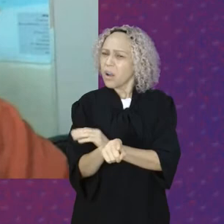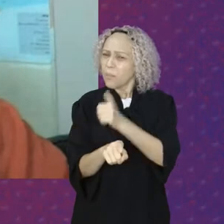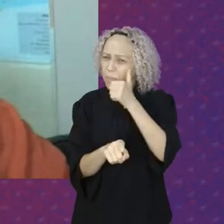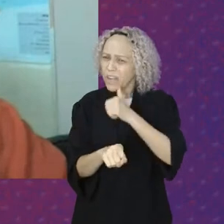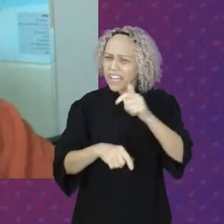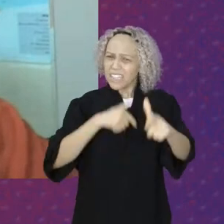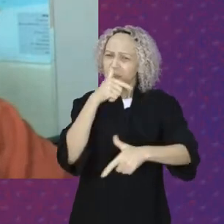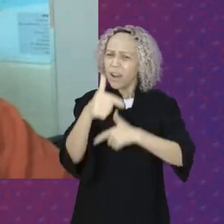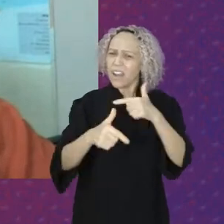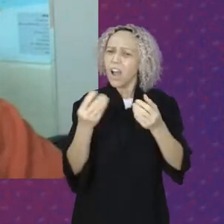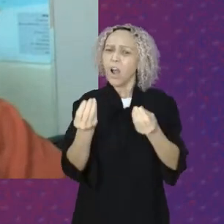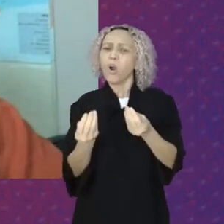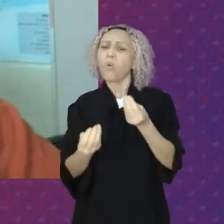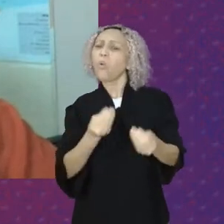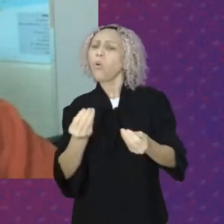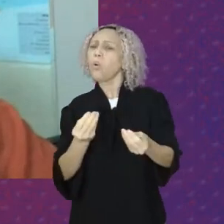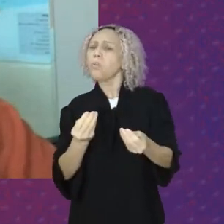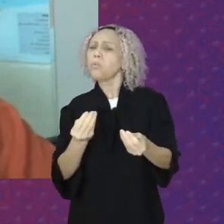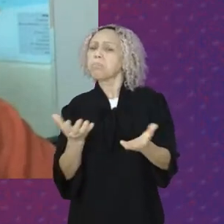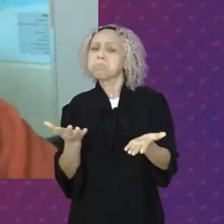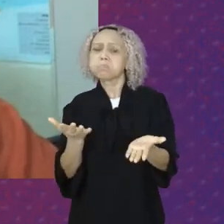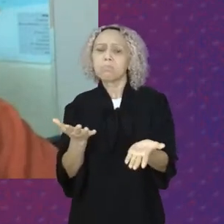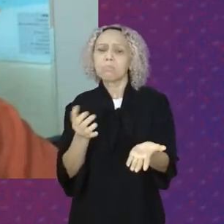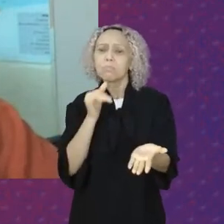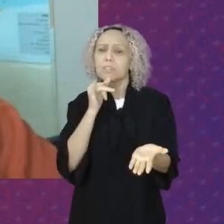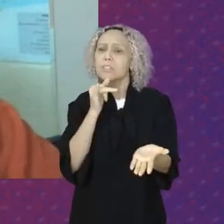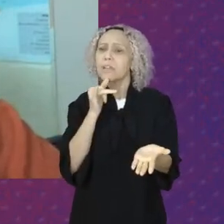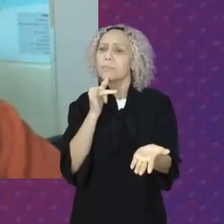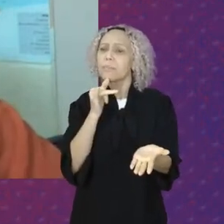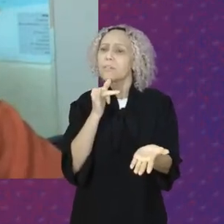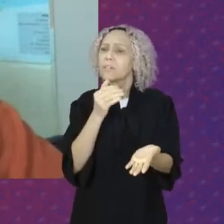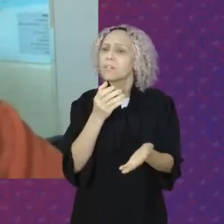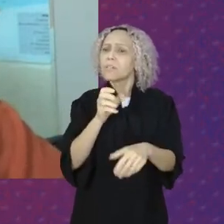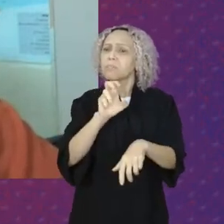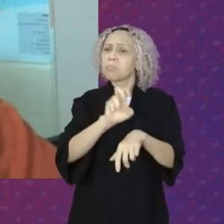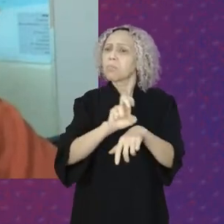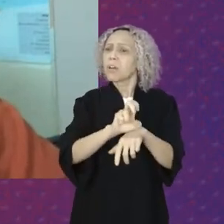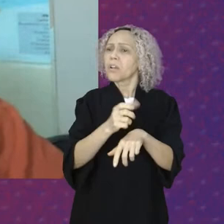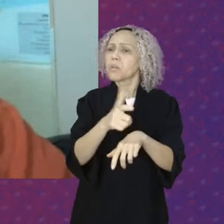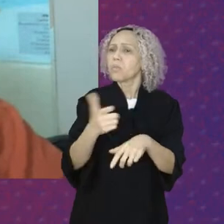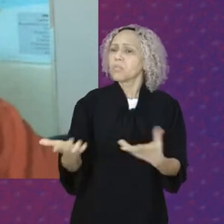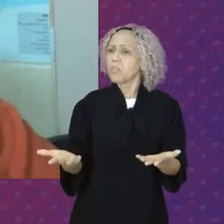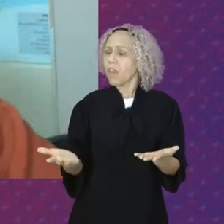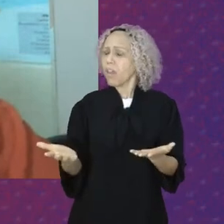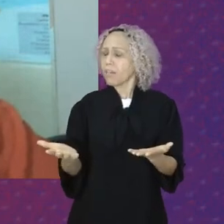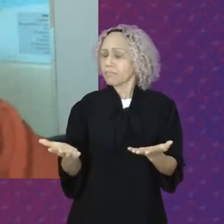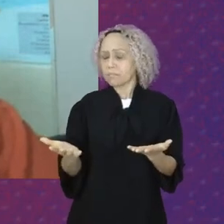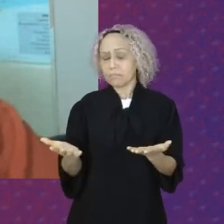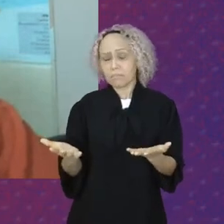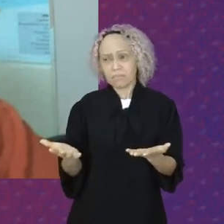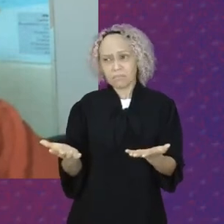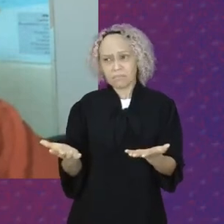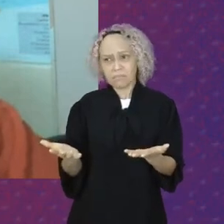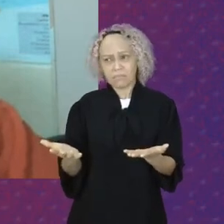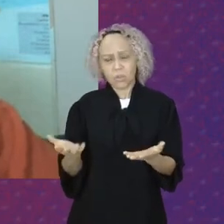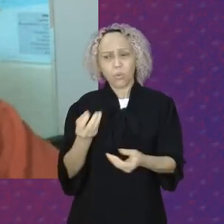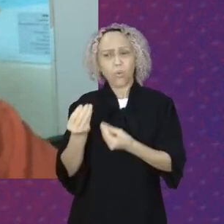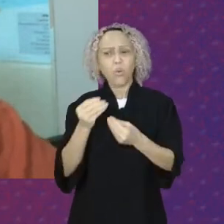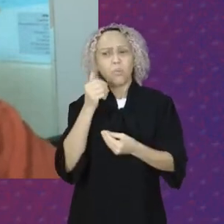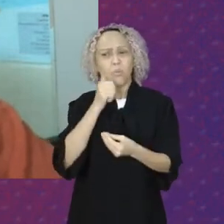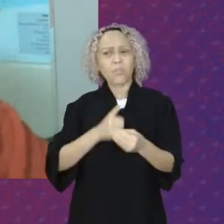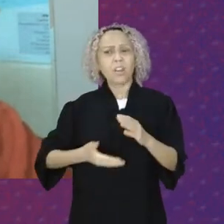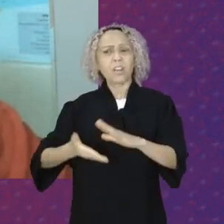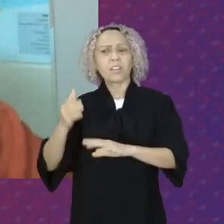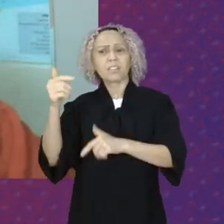creche? Gente, eu não estou falando de algo que é impossível, não. O presidente Lula, quando